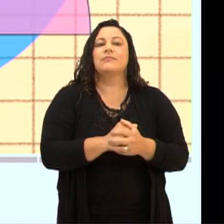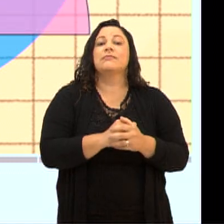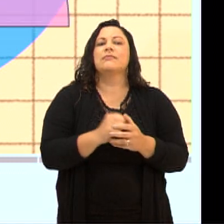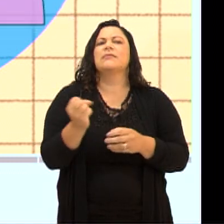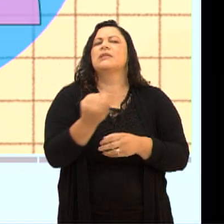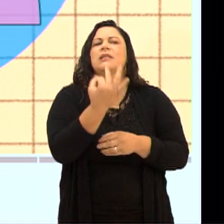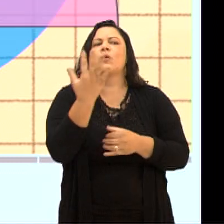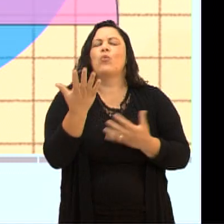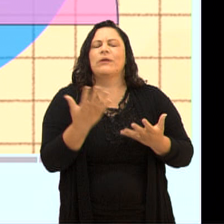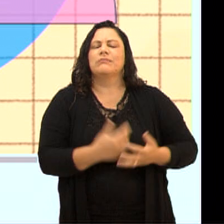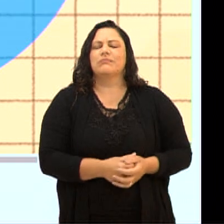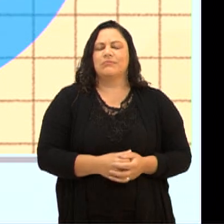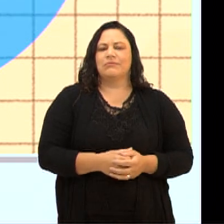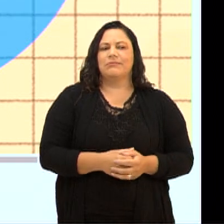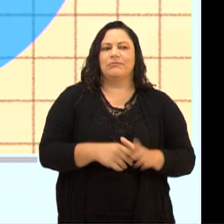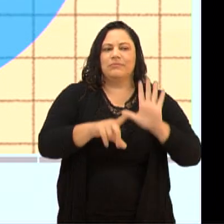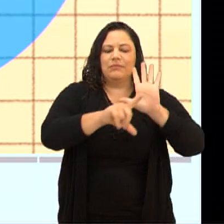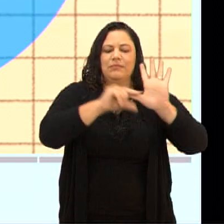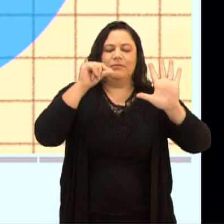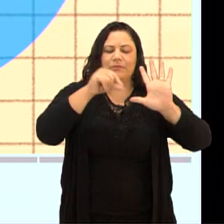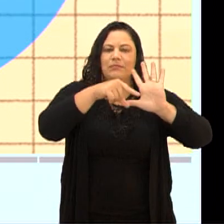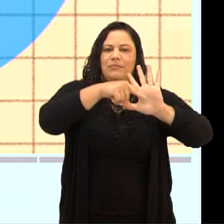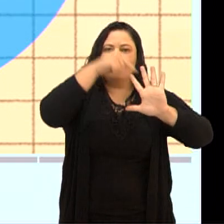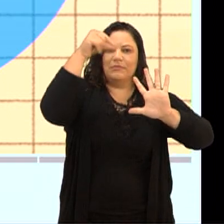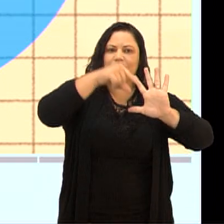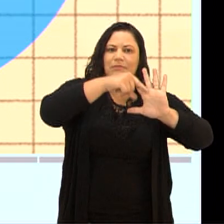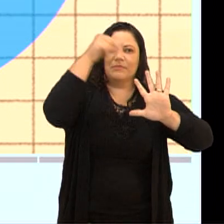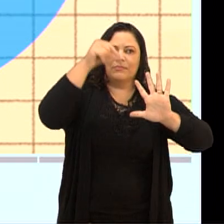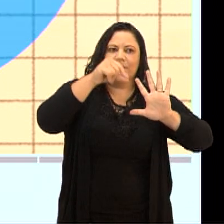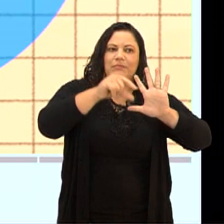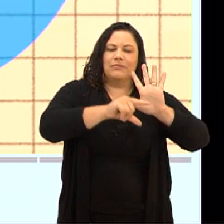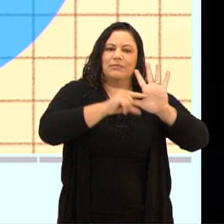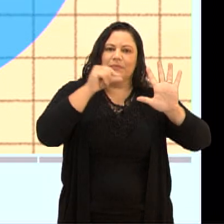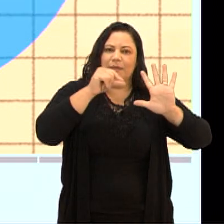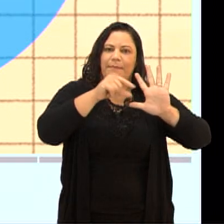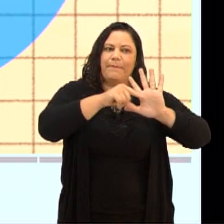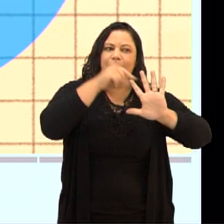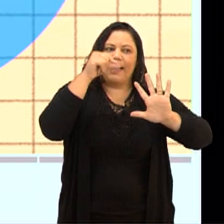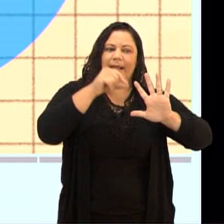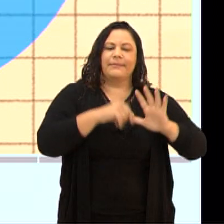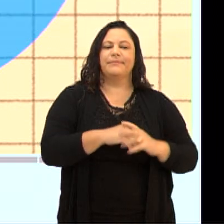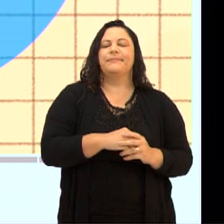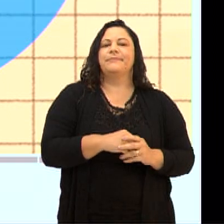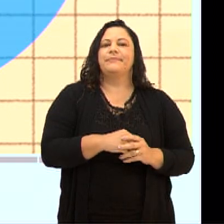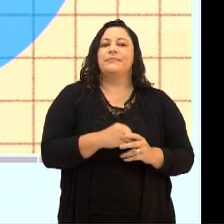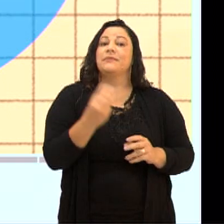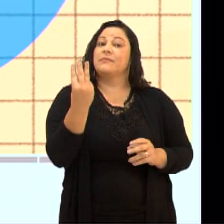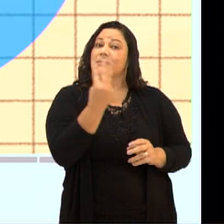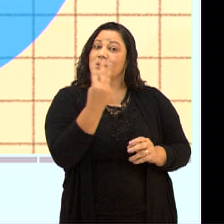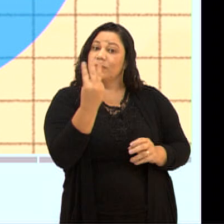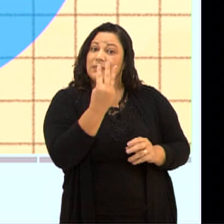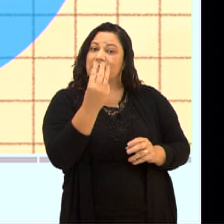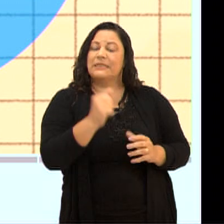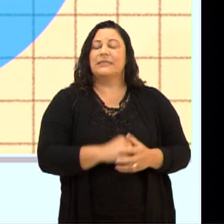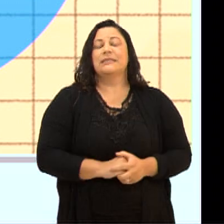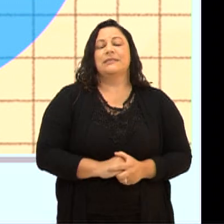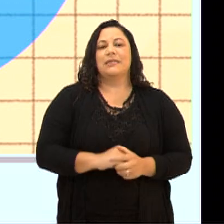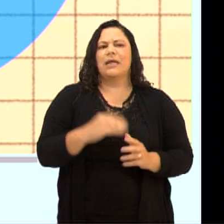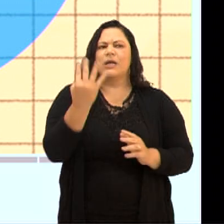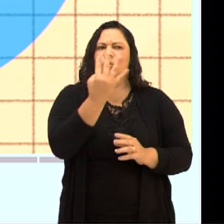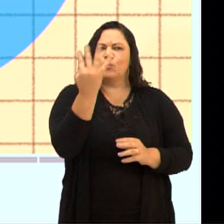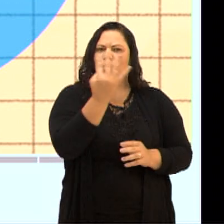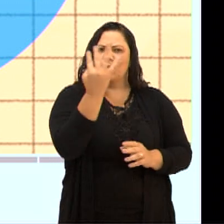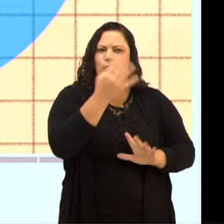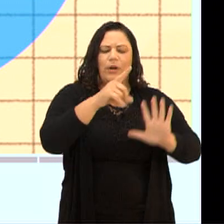vamos colocar o segundo, vamos puxar agora, vamos colocar o terceiro, olha o que está acontecendo. E o quarto, certo?